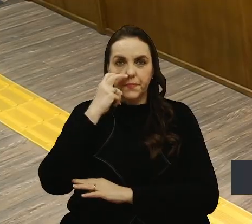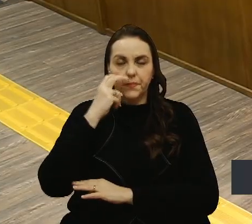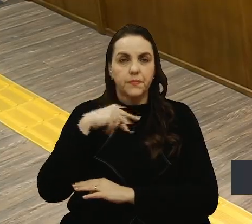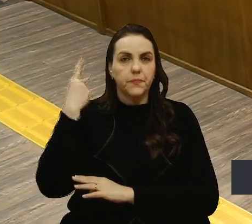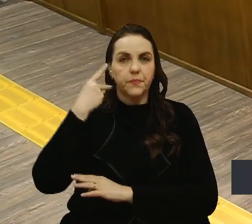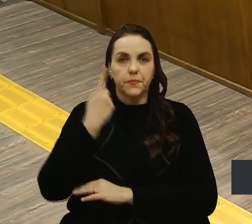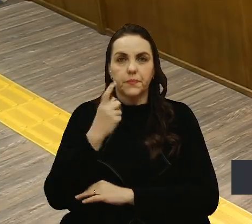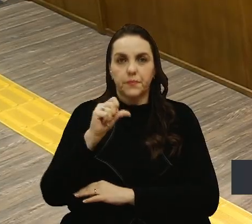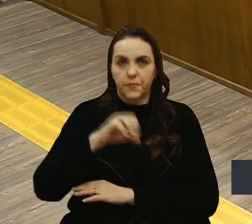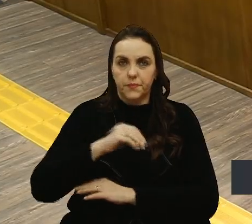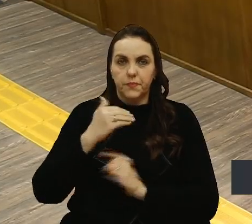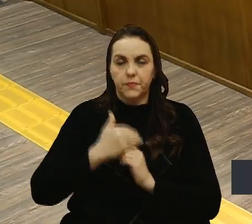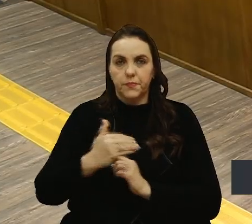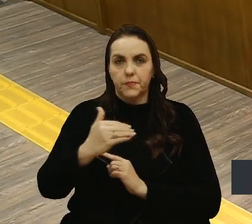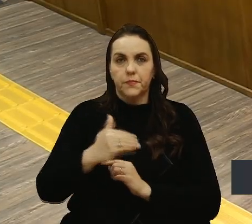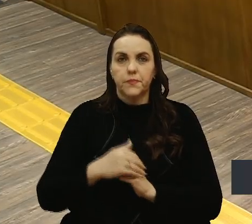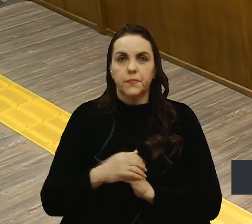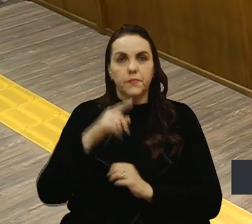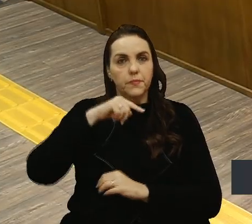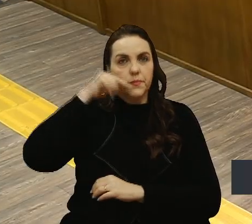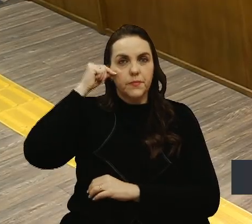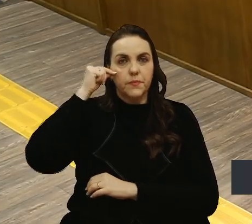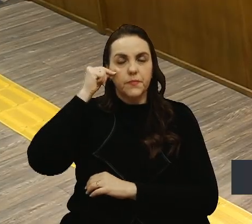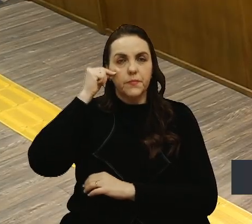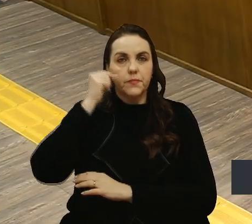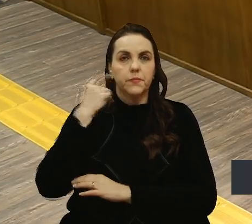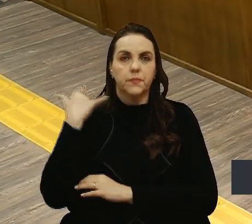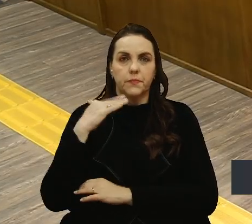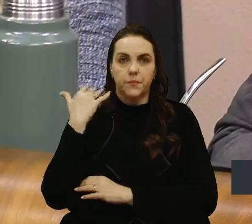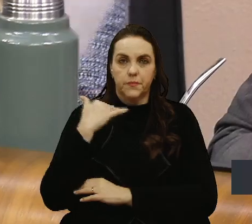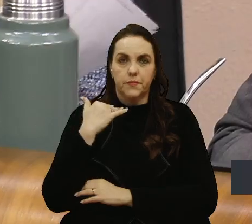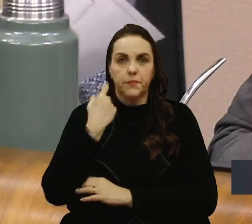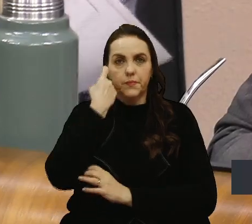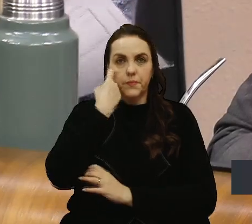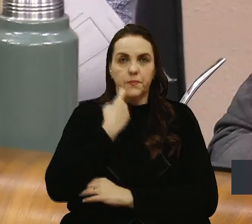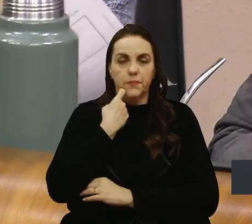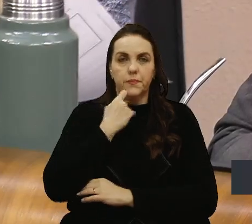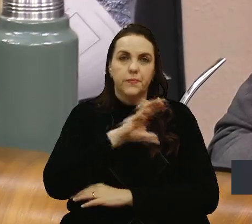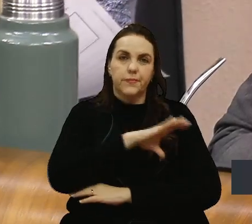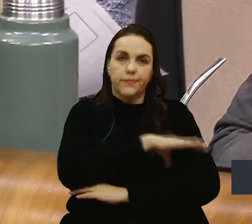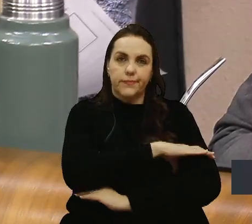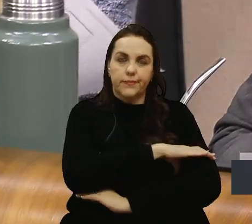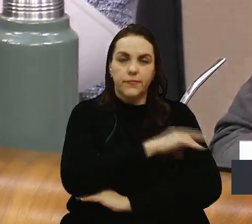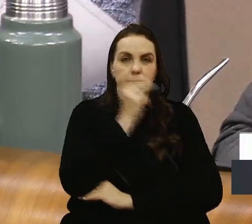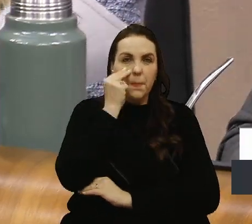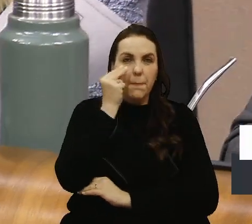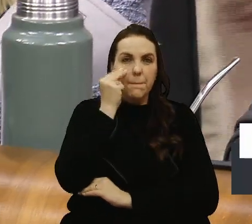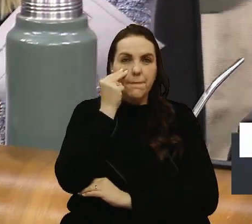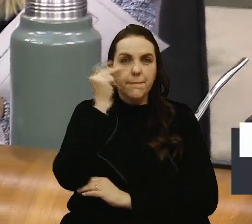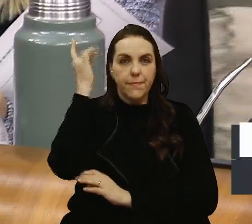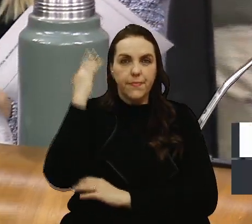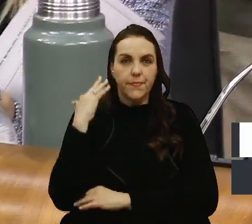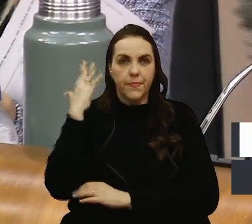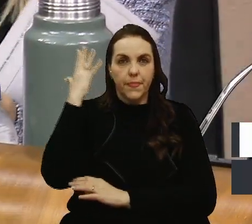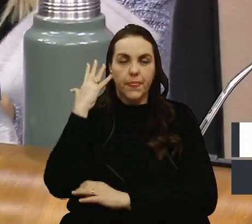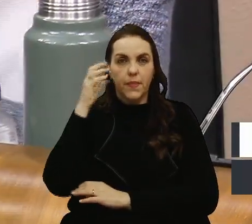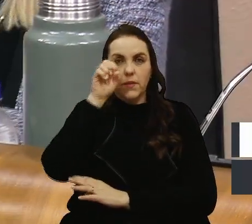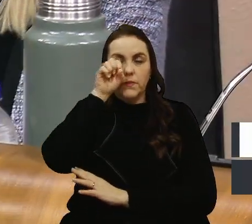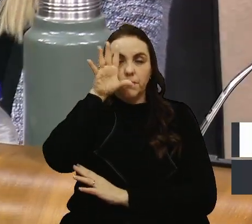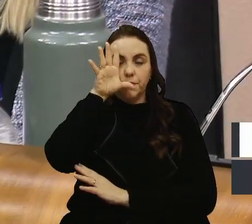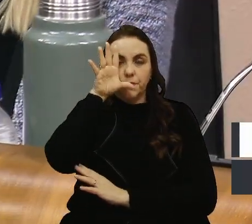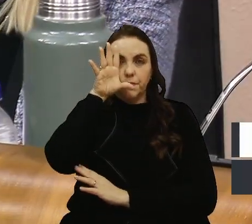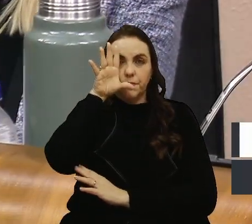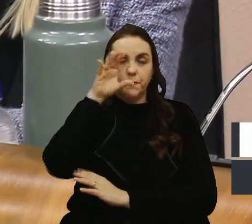Vereadores da 19ª legislatura, Aldonei Machado, Andressa Marques, Caleb Garbim, Capitão Ramon, Cláudio Libardi, Daiane Melo, Elisandro